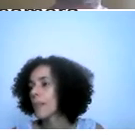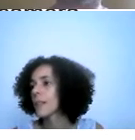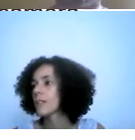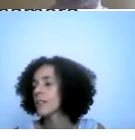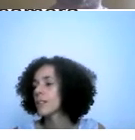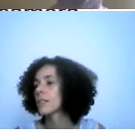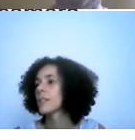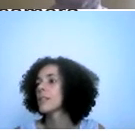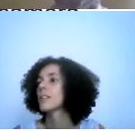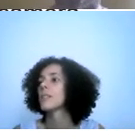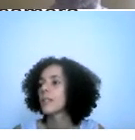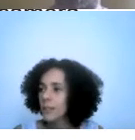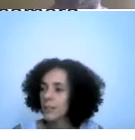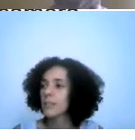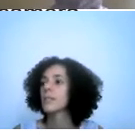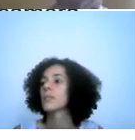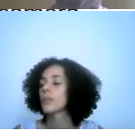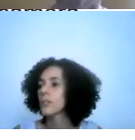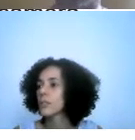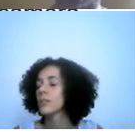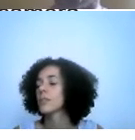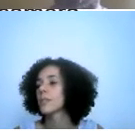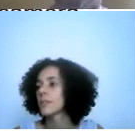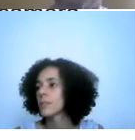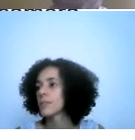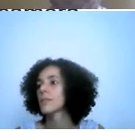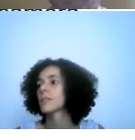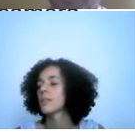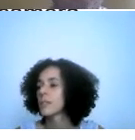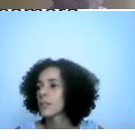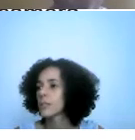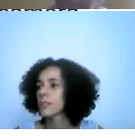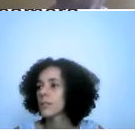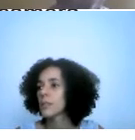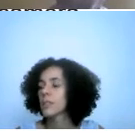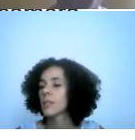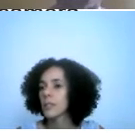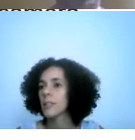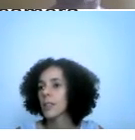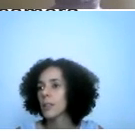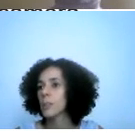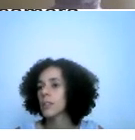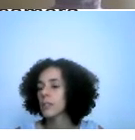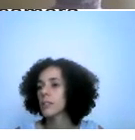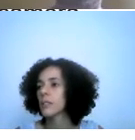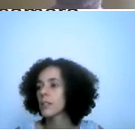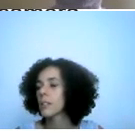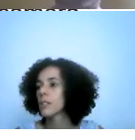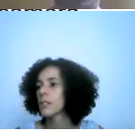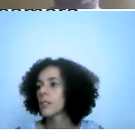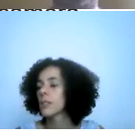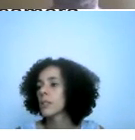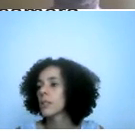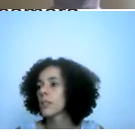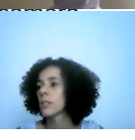que forneça algo daquele ambiente, né? Você pega um fruto daquele ambiente ou algo para fazer uso, que é o que o pessoal está fazendo